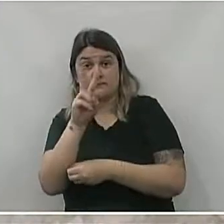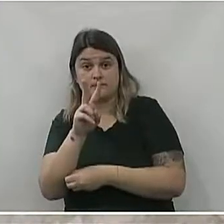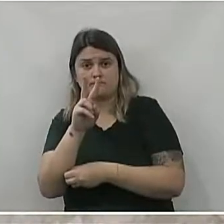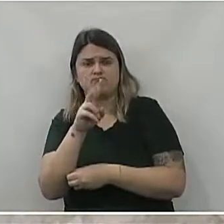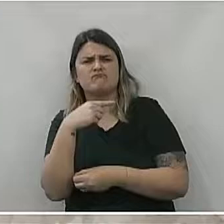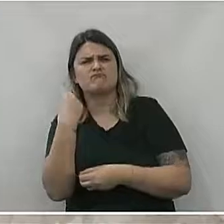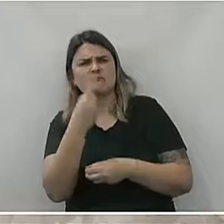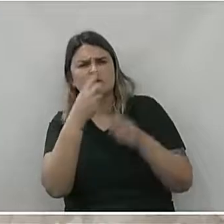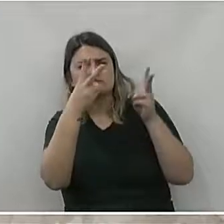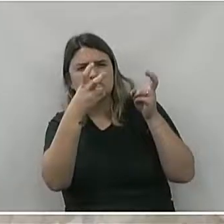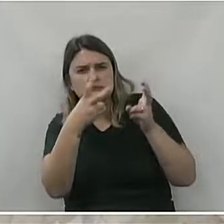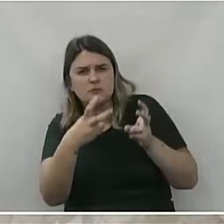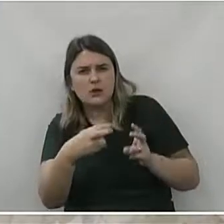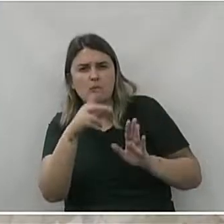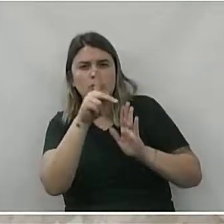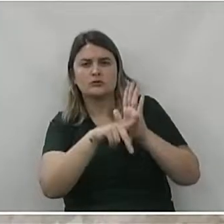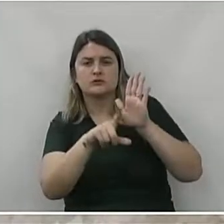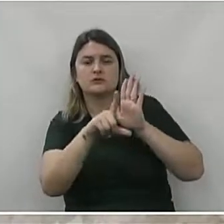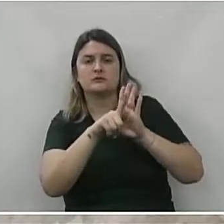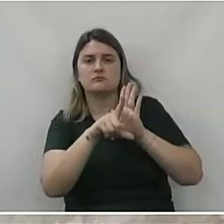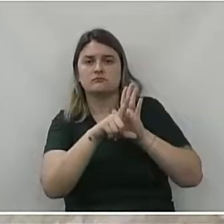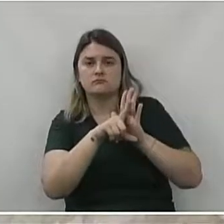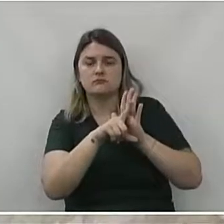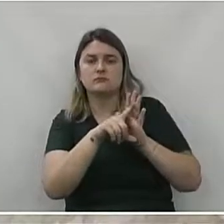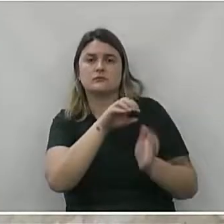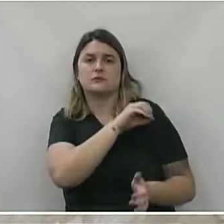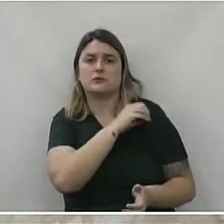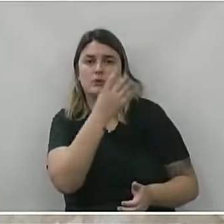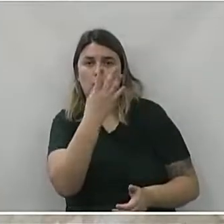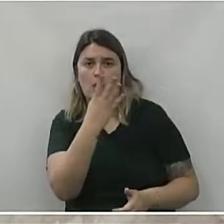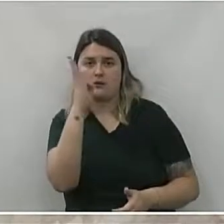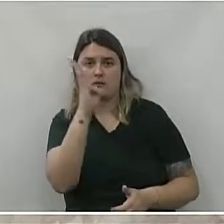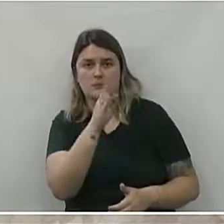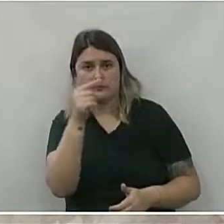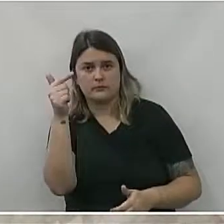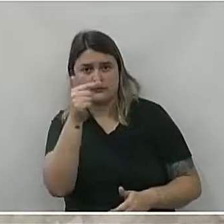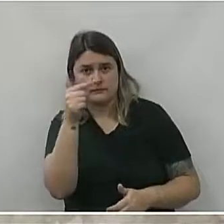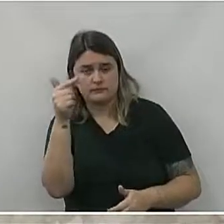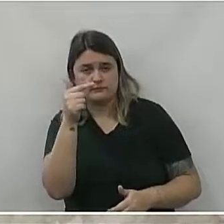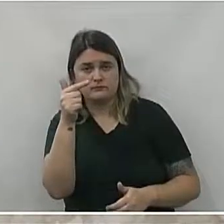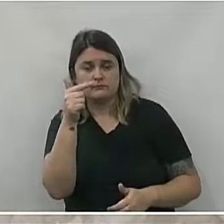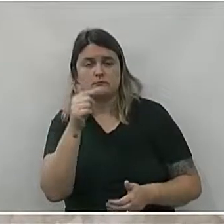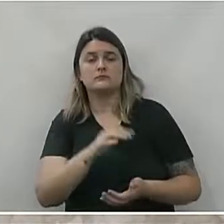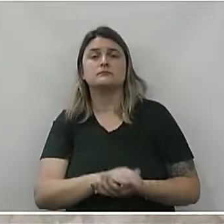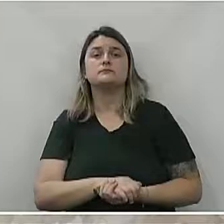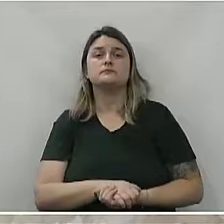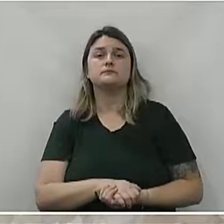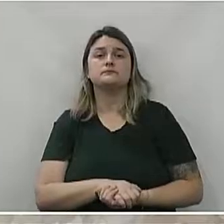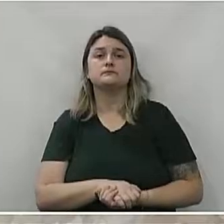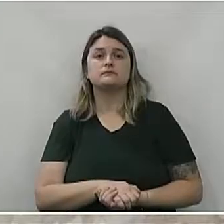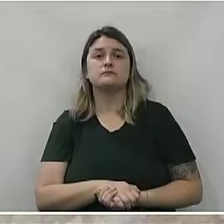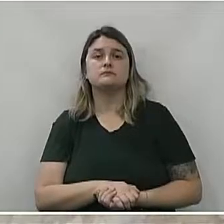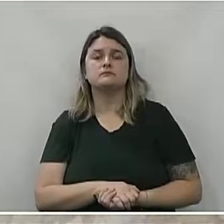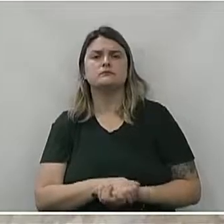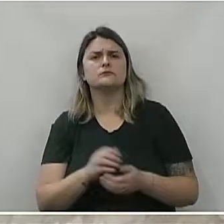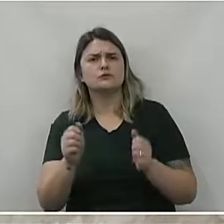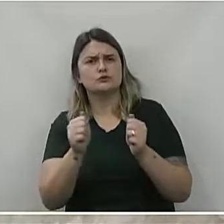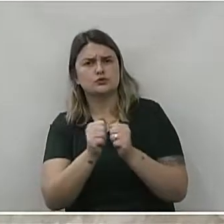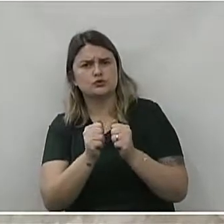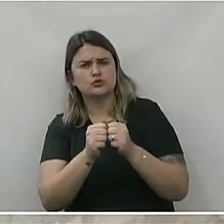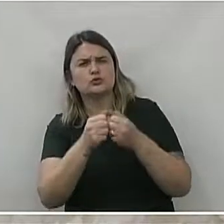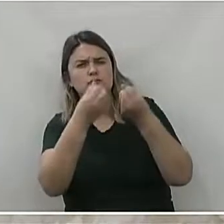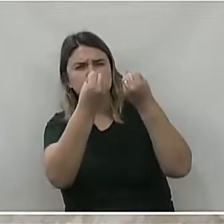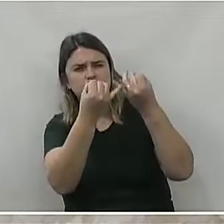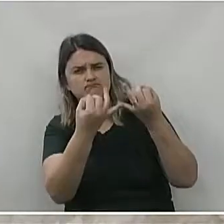Fundamentação. Analisamos o projeto de lei de número 4 de 2022 do Poder Legislativo, juntamente com